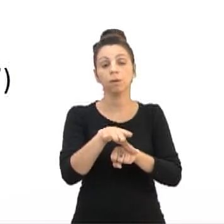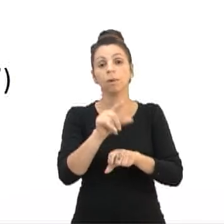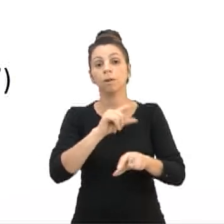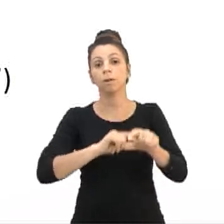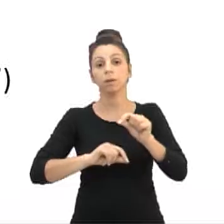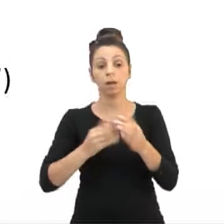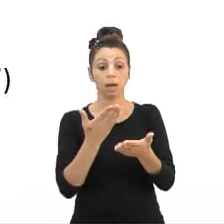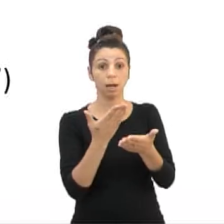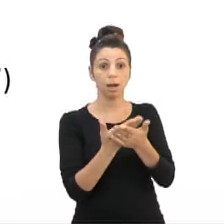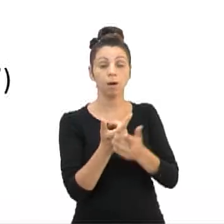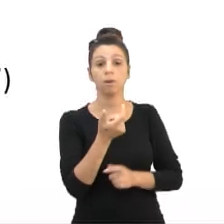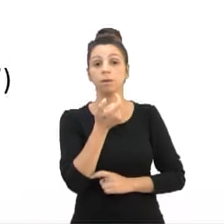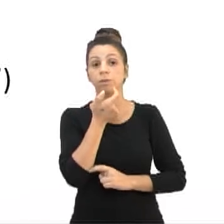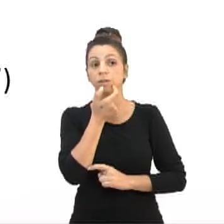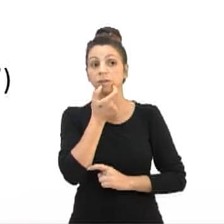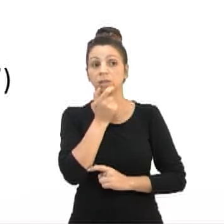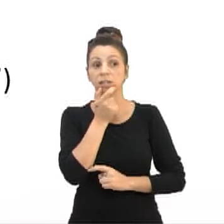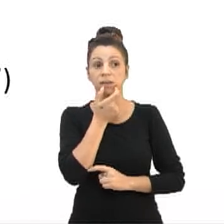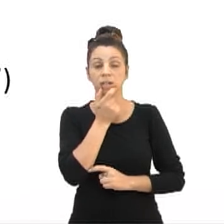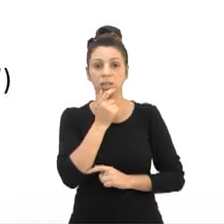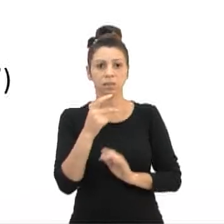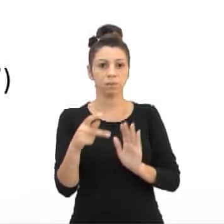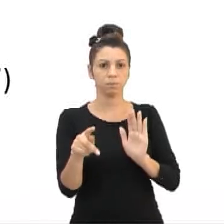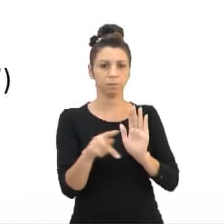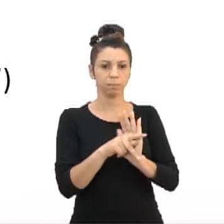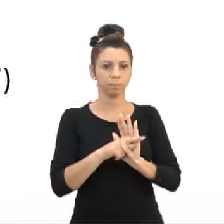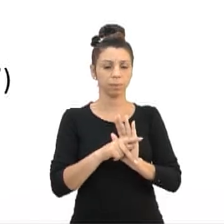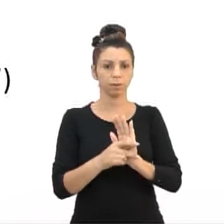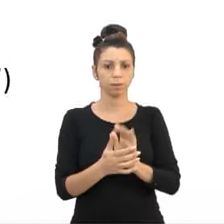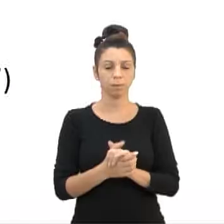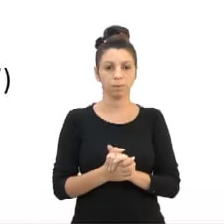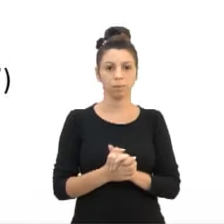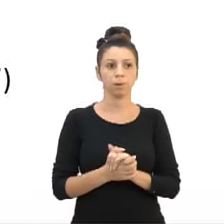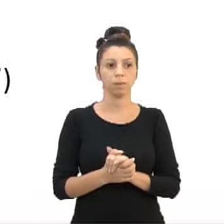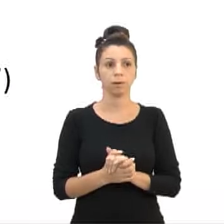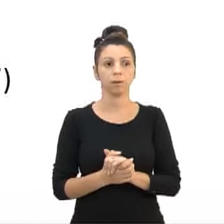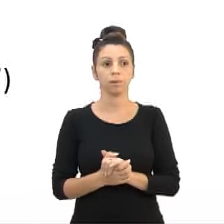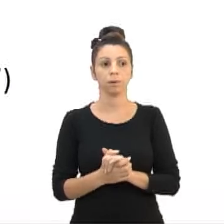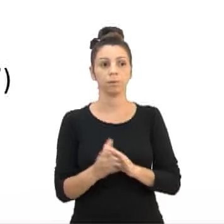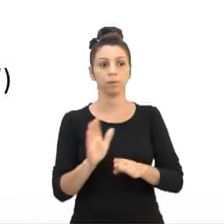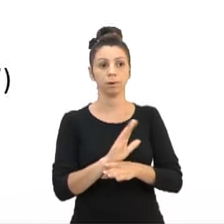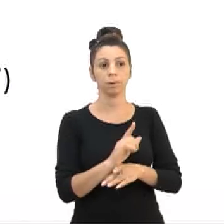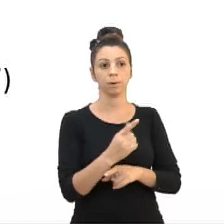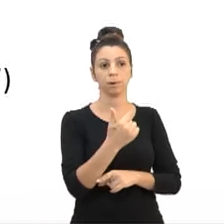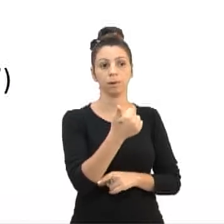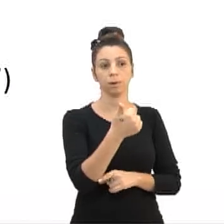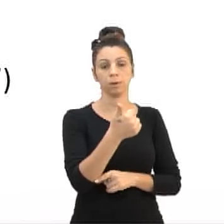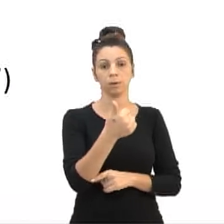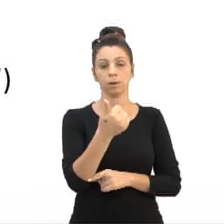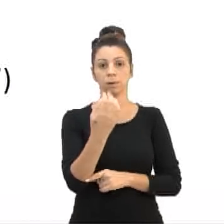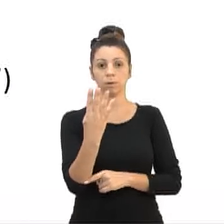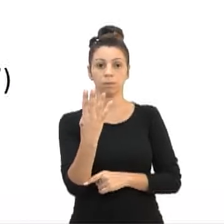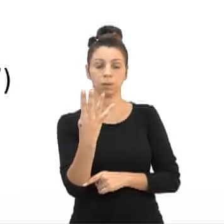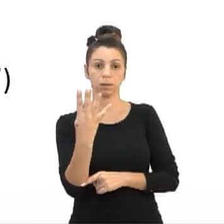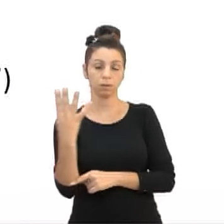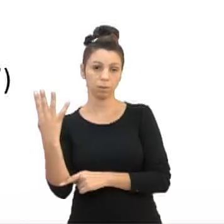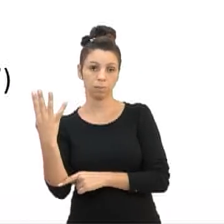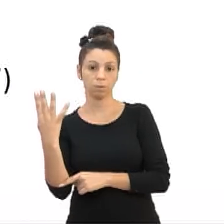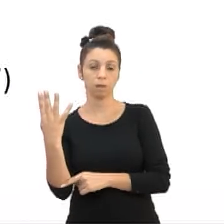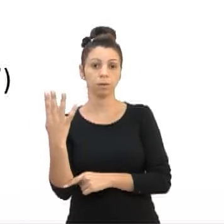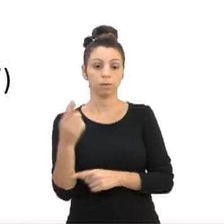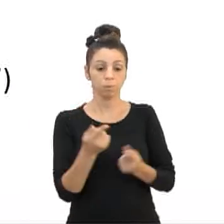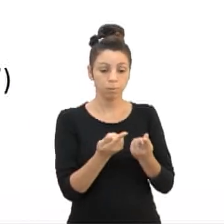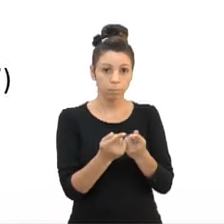da página Domine Inglês, né? Então, tem lá o episódio 144, Fiz um Churrasco Ontem, com duração de